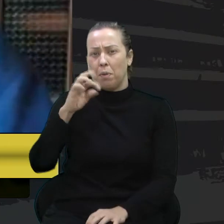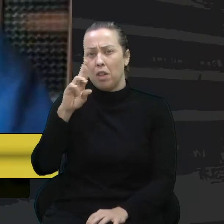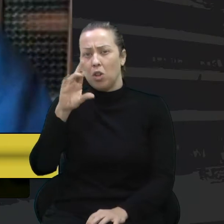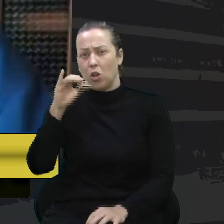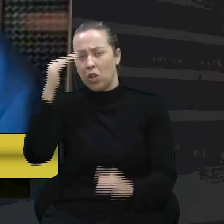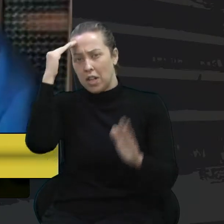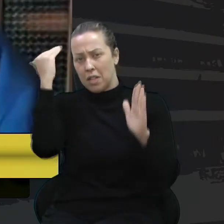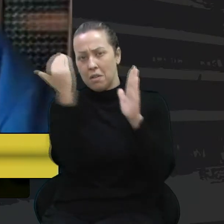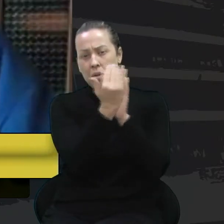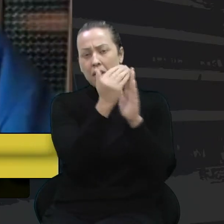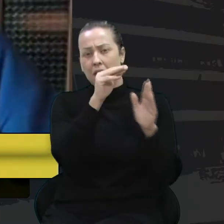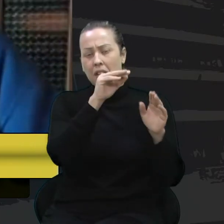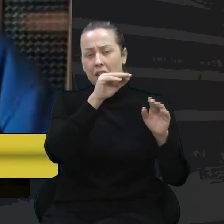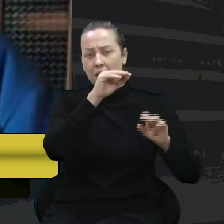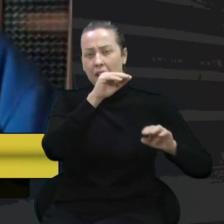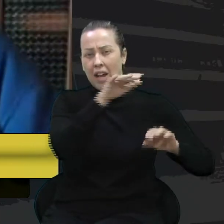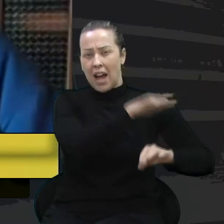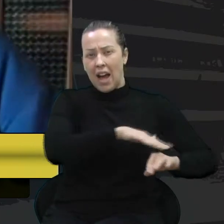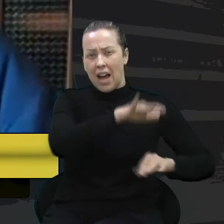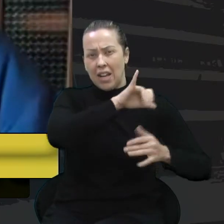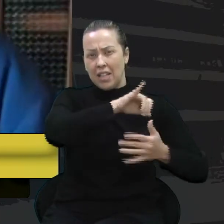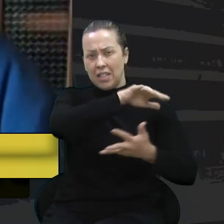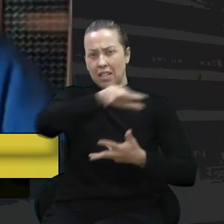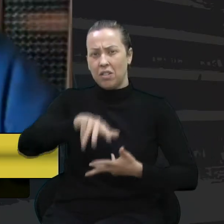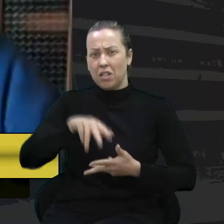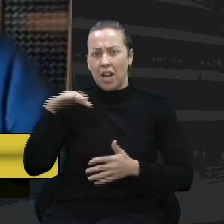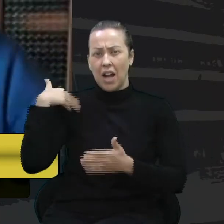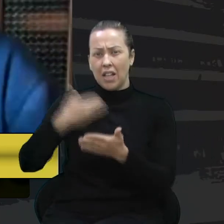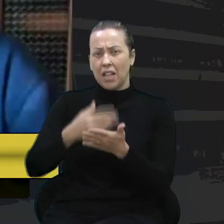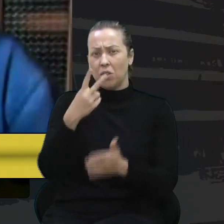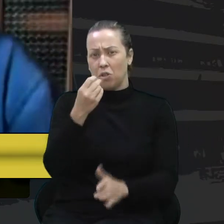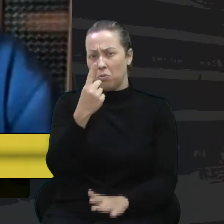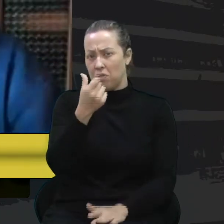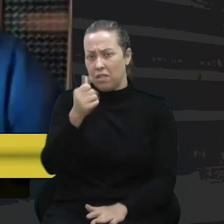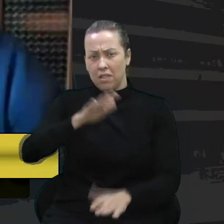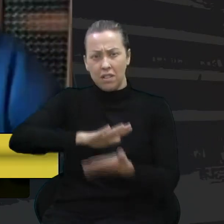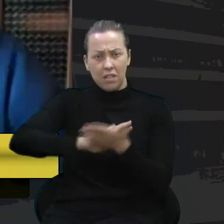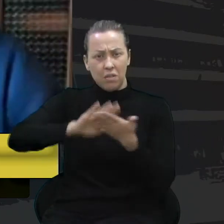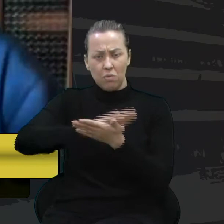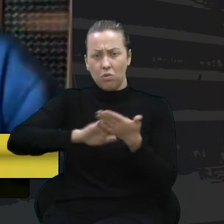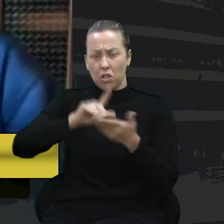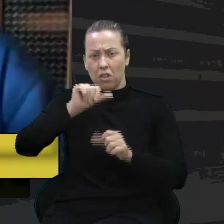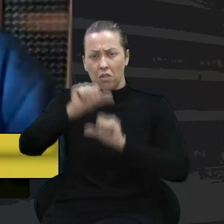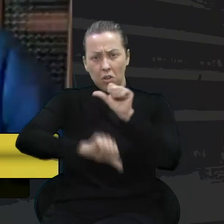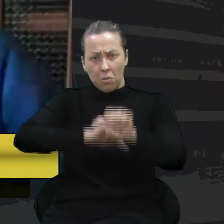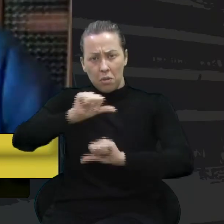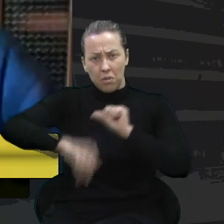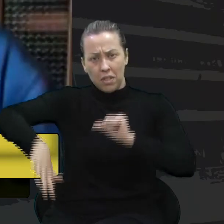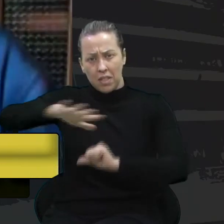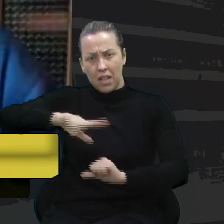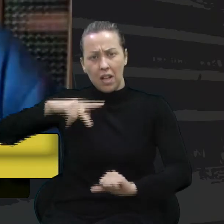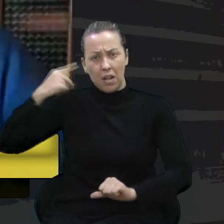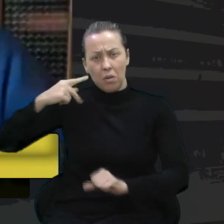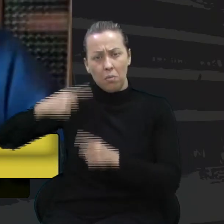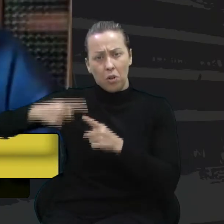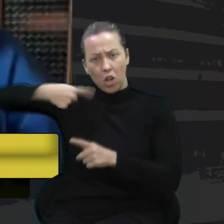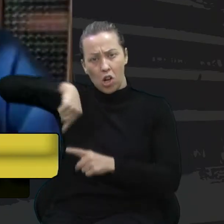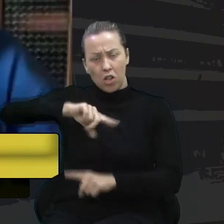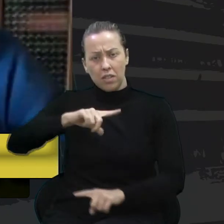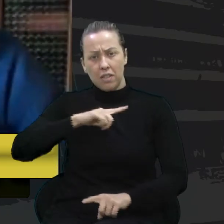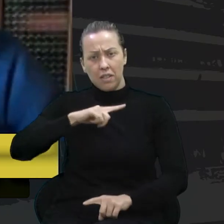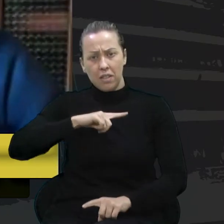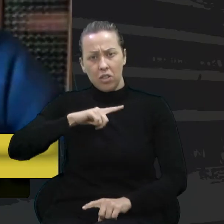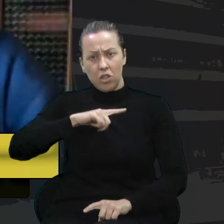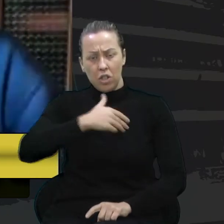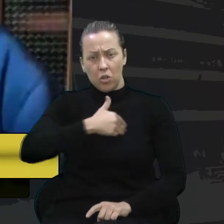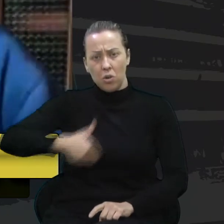mercado internacional. Isso não acontecia até 2016. Foi uma mudança de política, porque nós tínhamos, né, nos